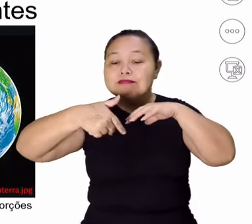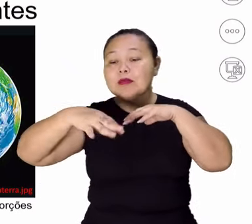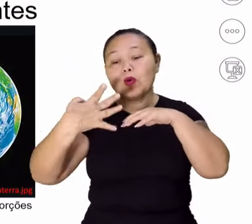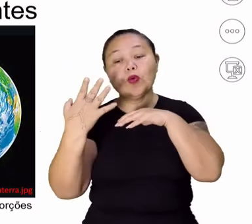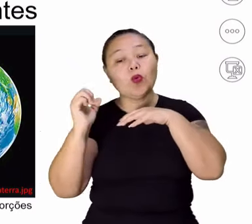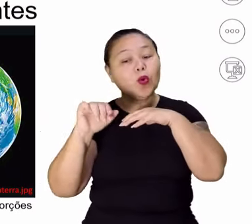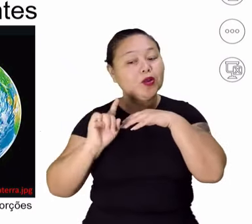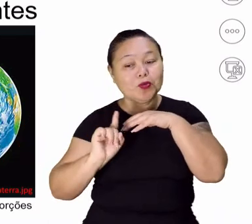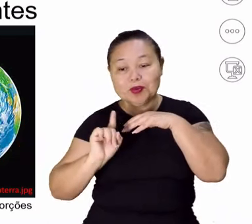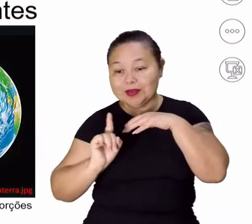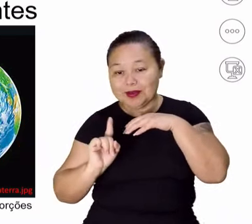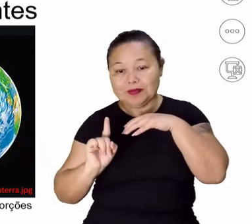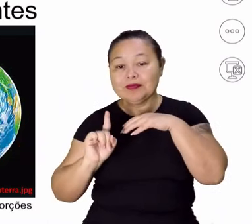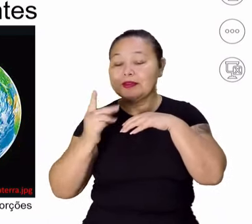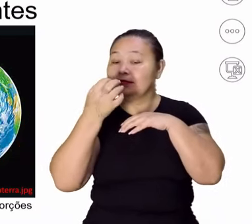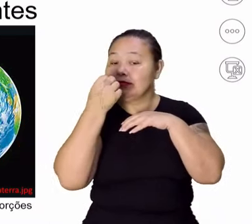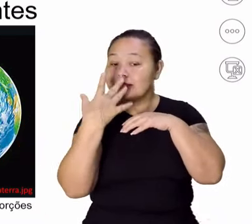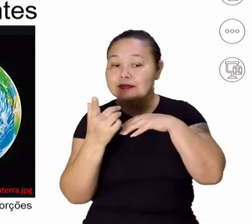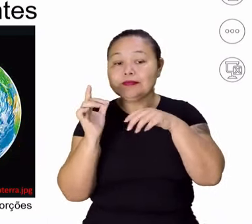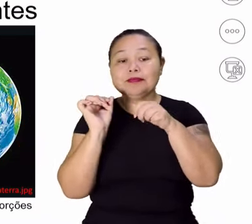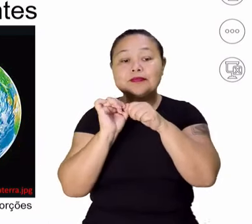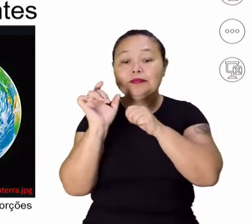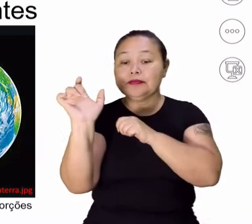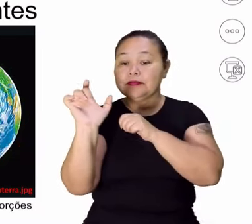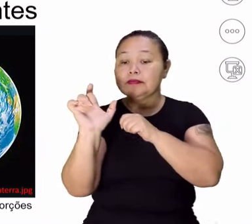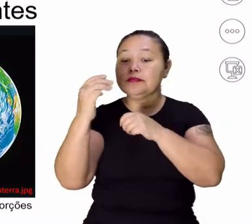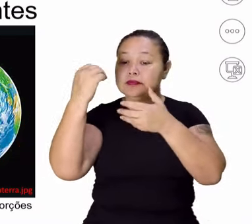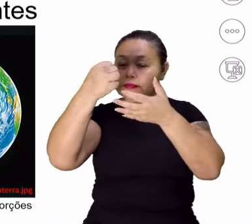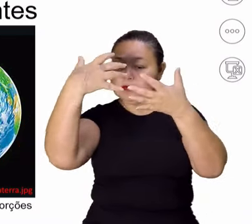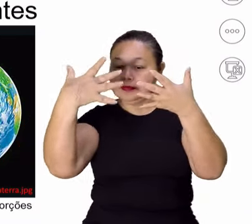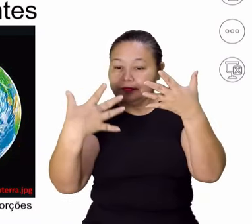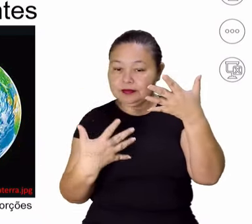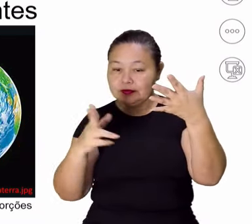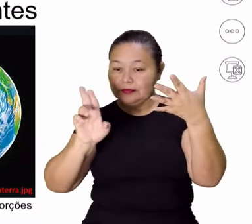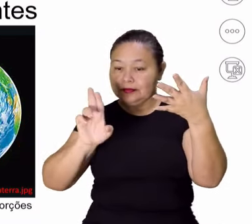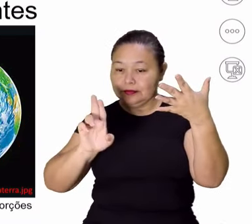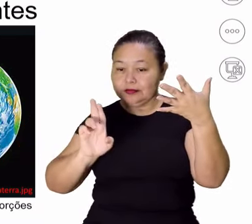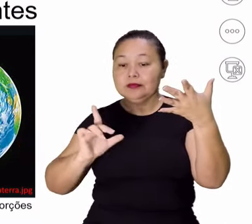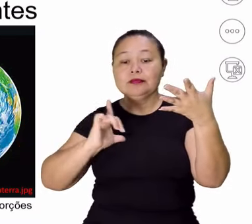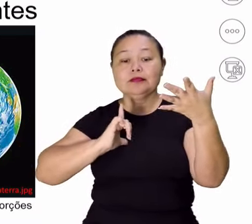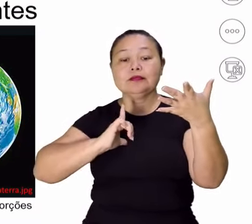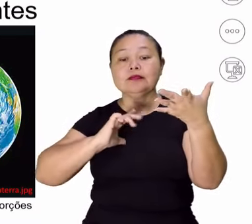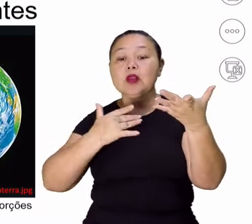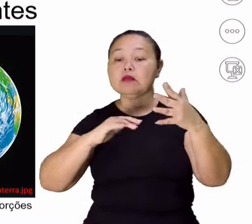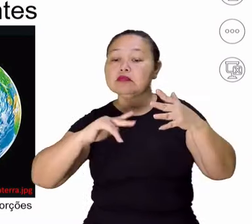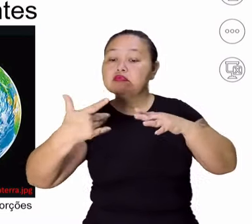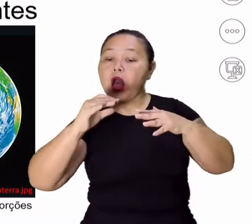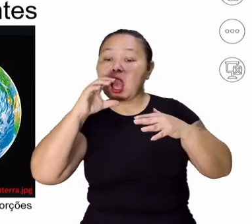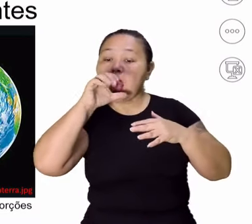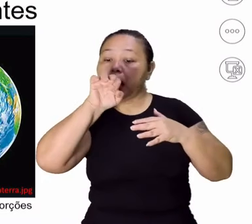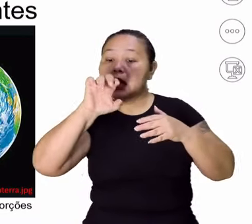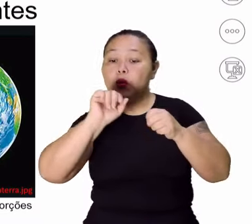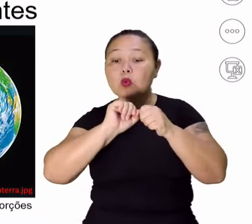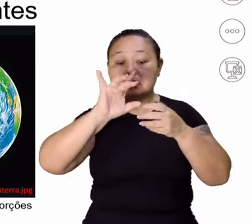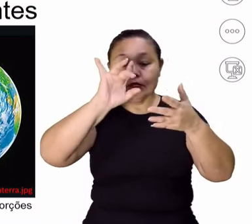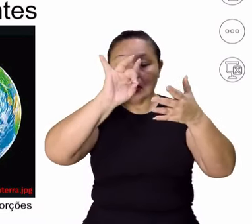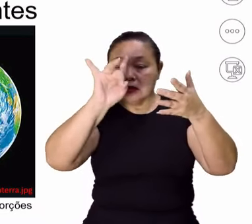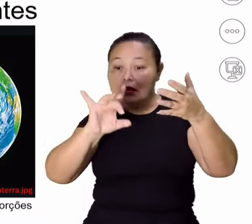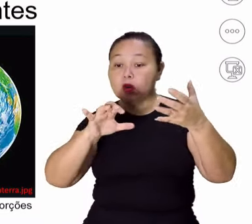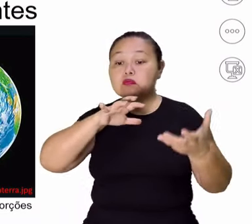então está bom, certo? Pessoal, considera os fenômenos escritos abaixo sobre o fluxo de calor em diferentes regiões do planeta.